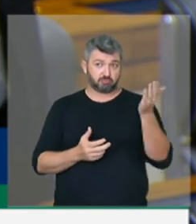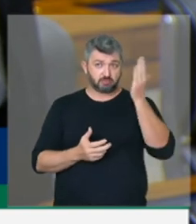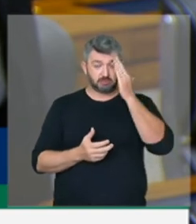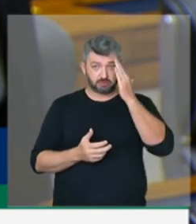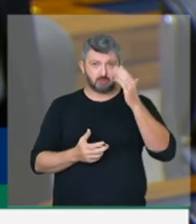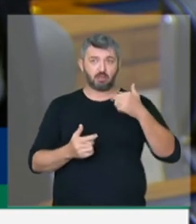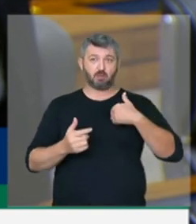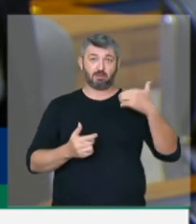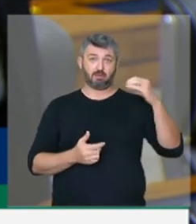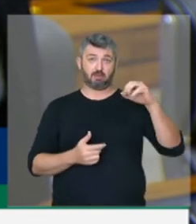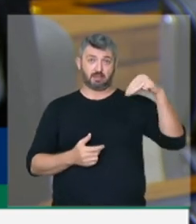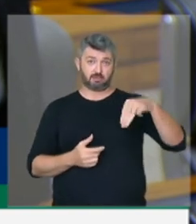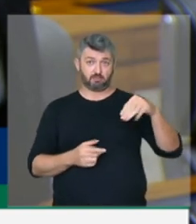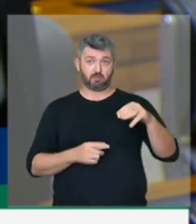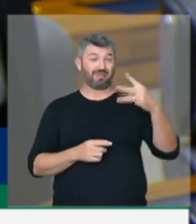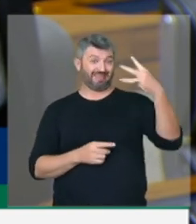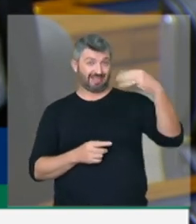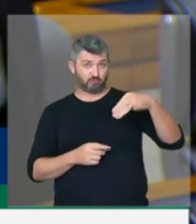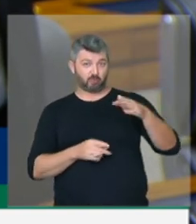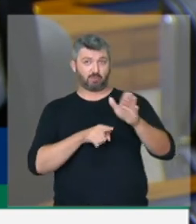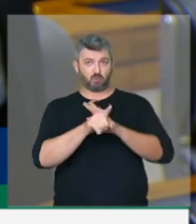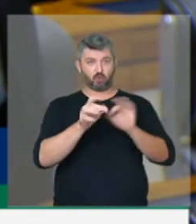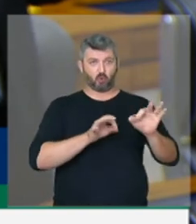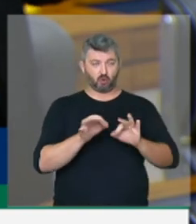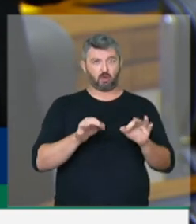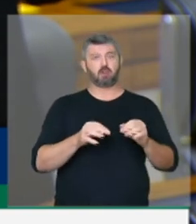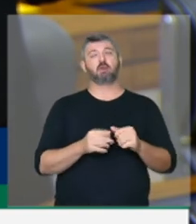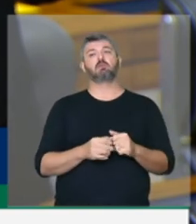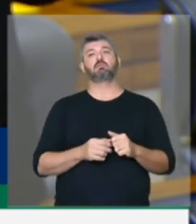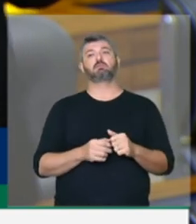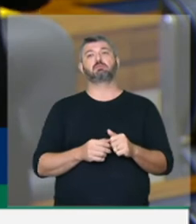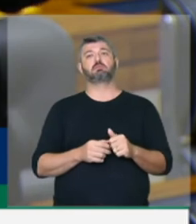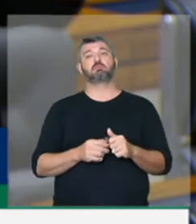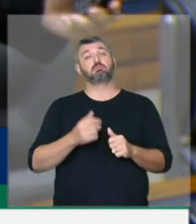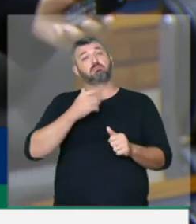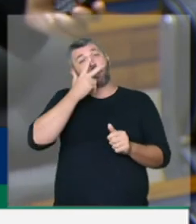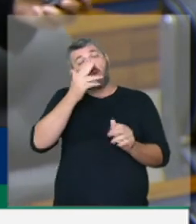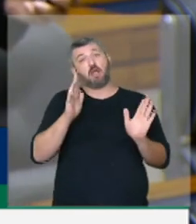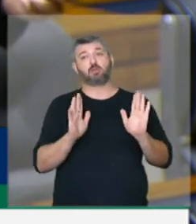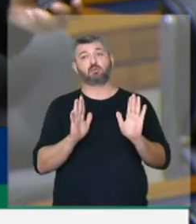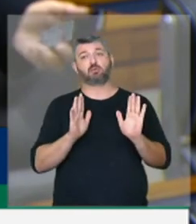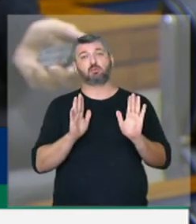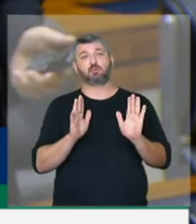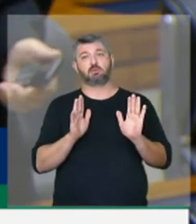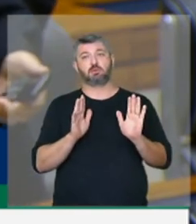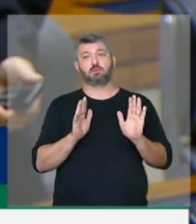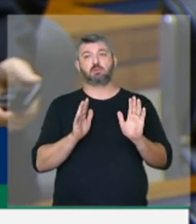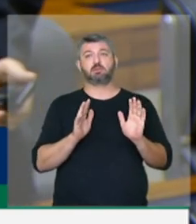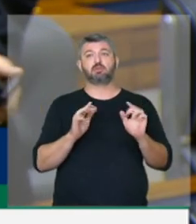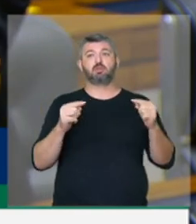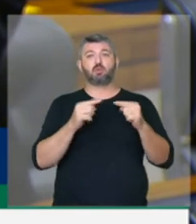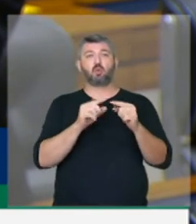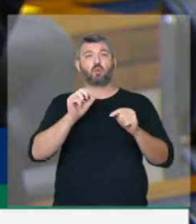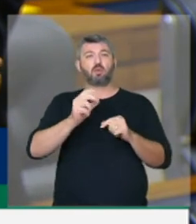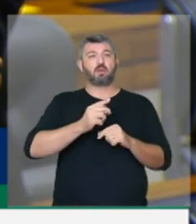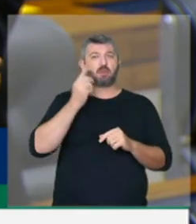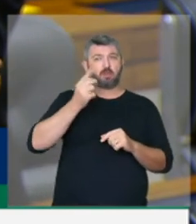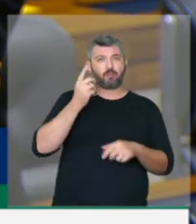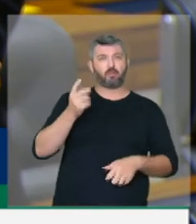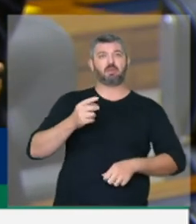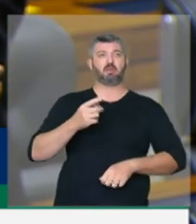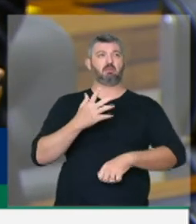meus 3 minutos para a questão de ordem, estou concluindo. Eu acho que, na medida que o deputado, inclusive de